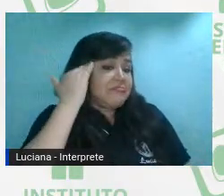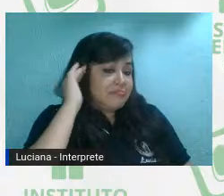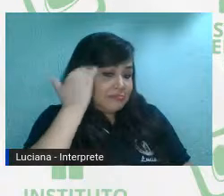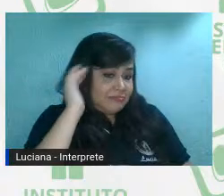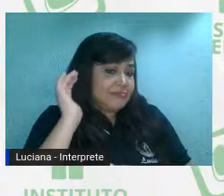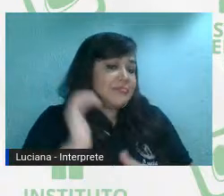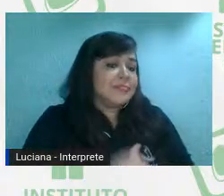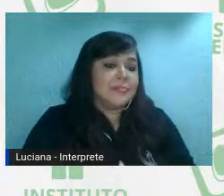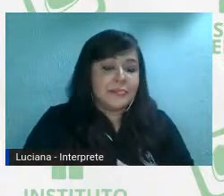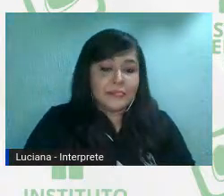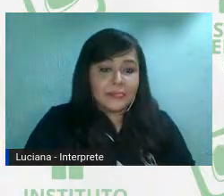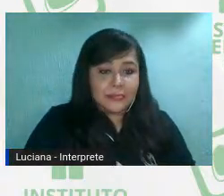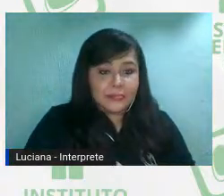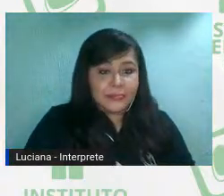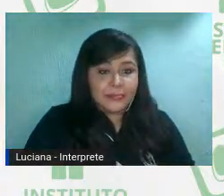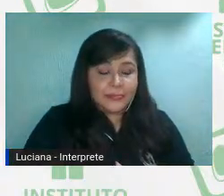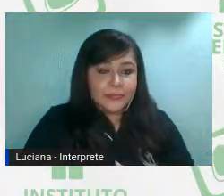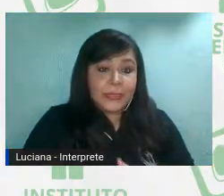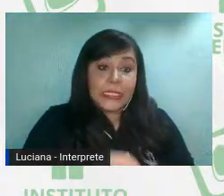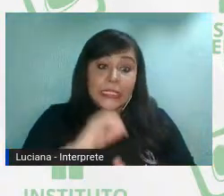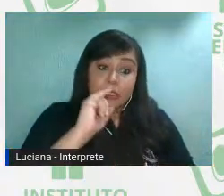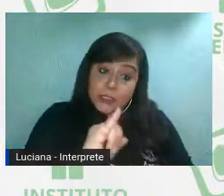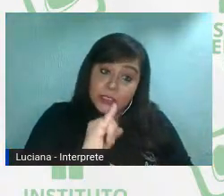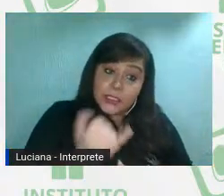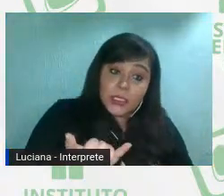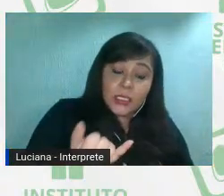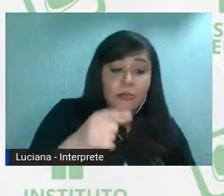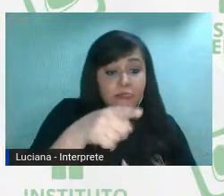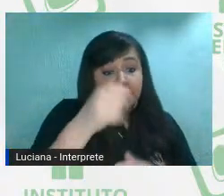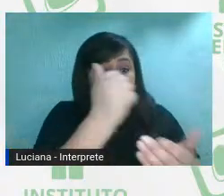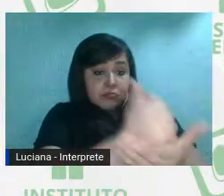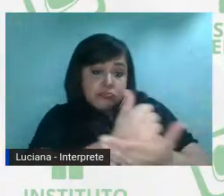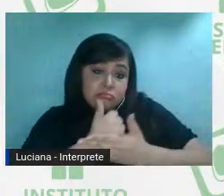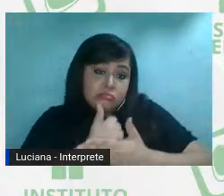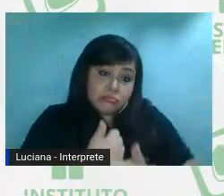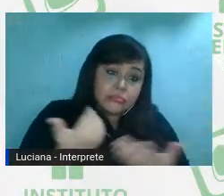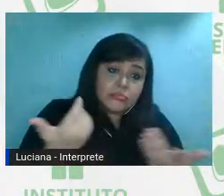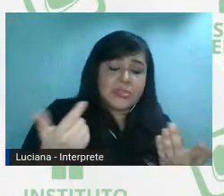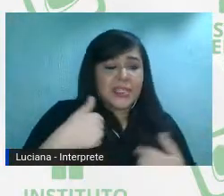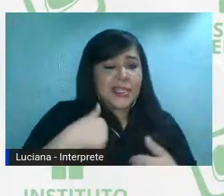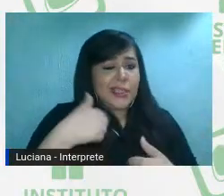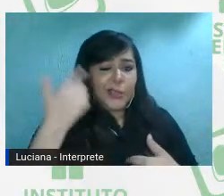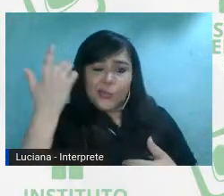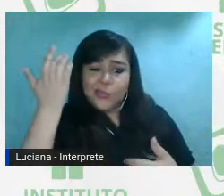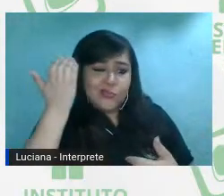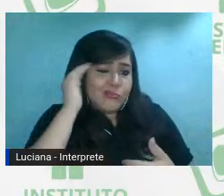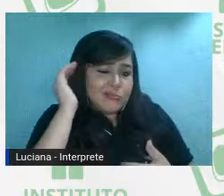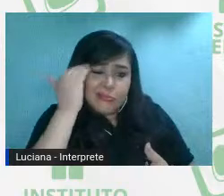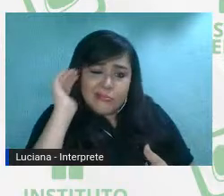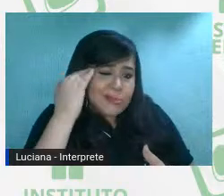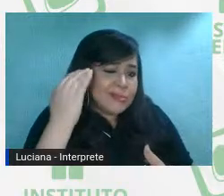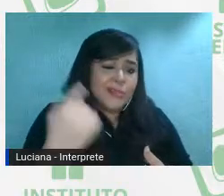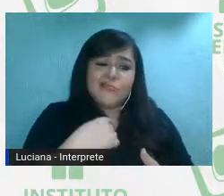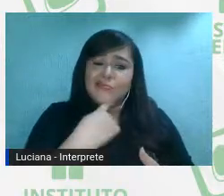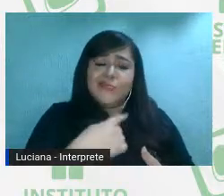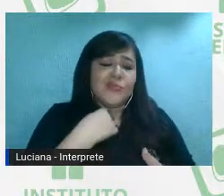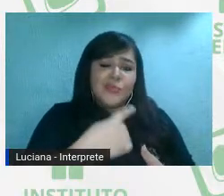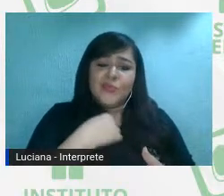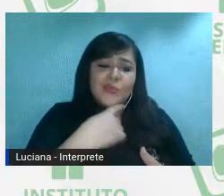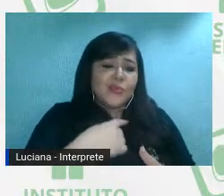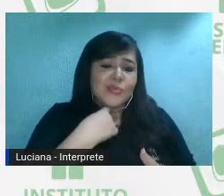Se alguém puder me ajudar também, não consigo interpretar de jeito algum a questão 4.